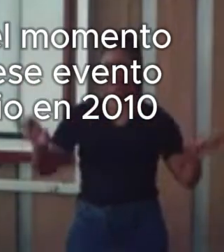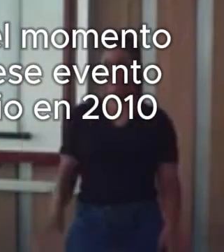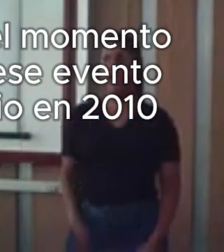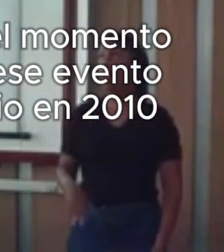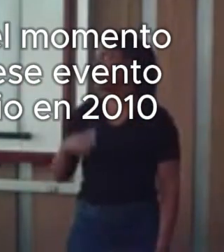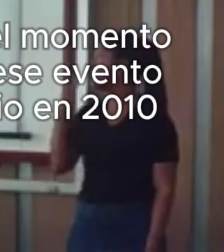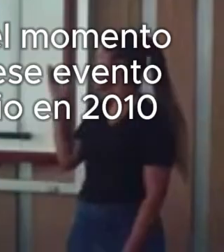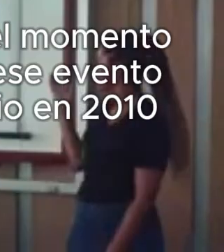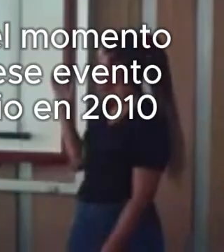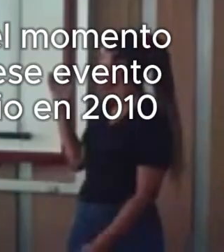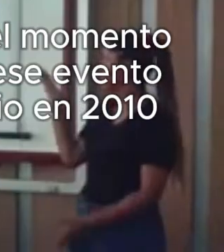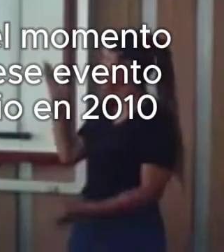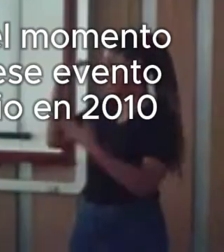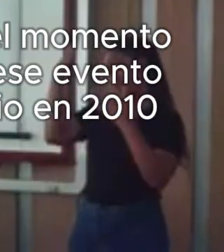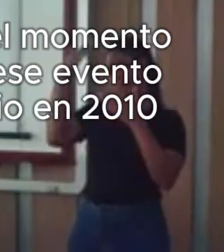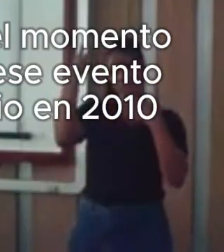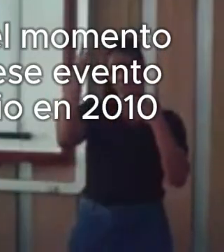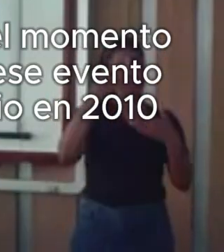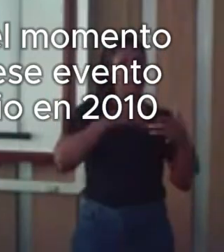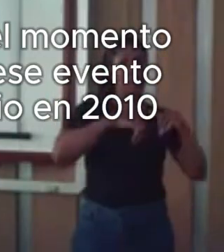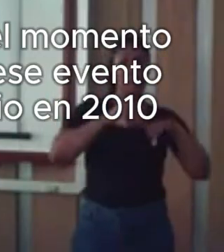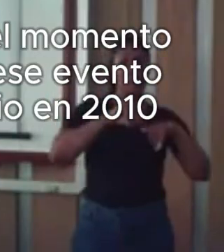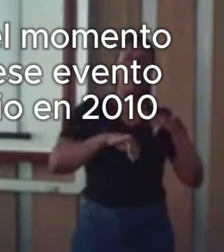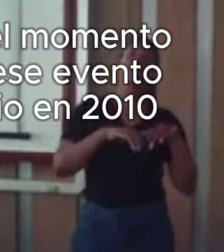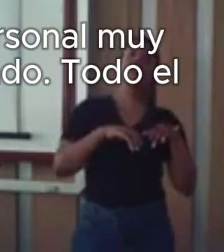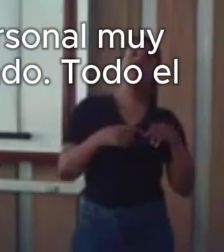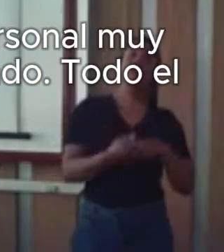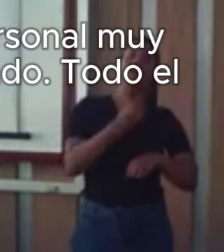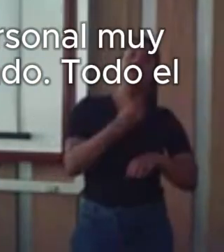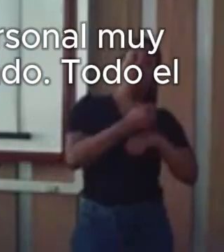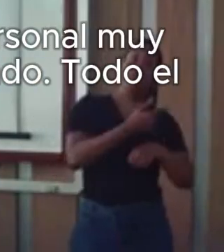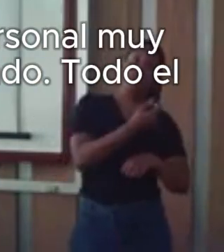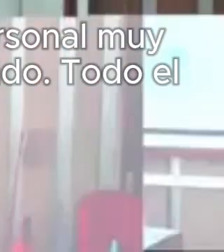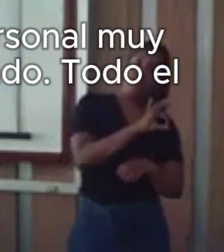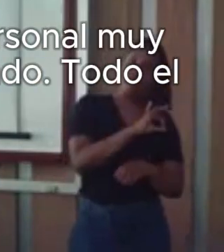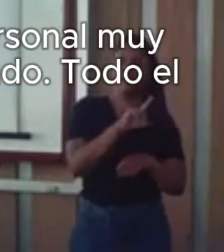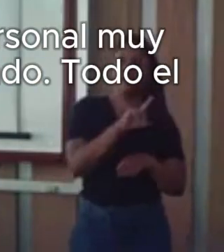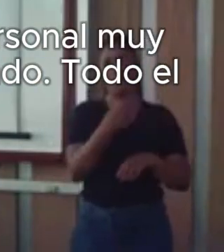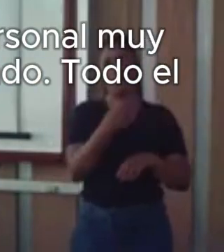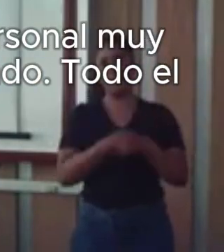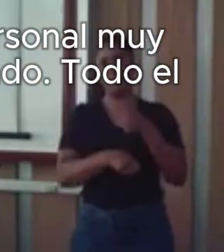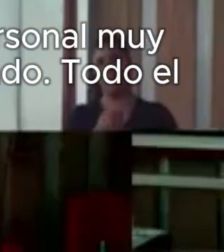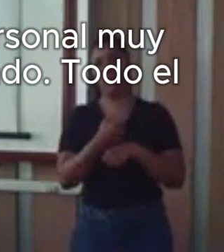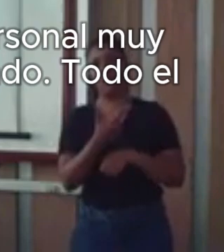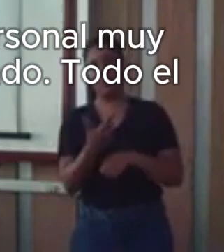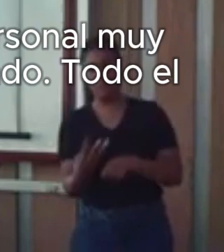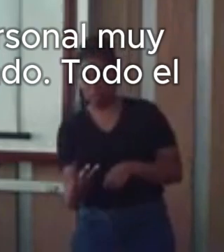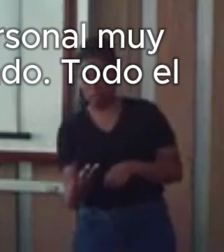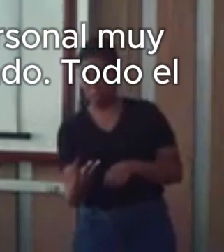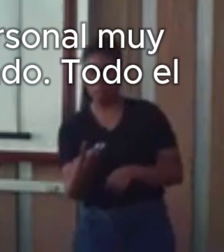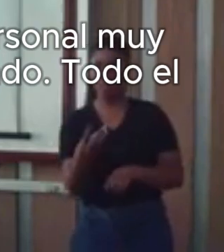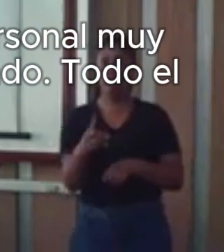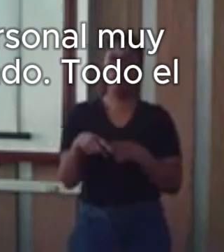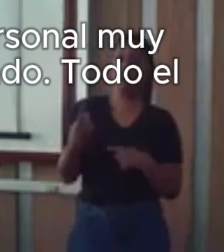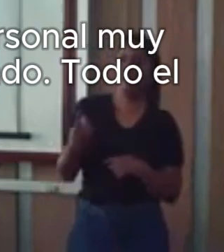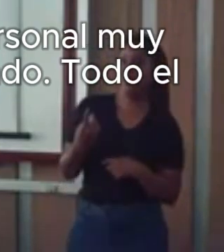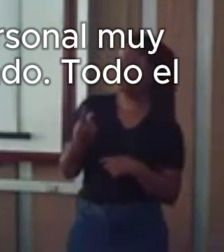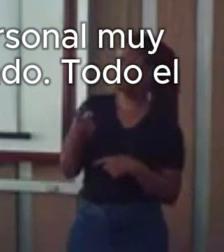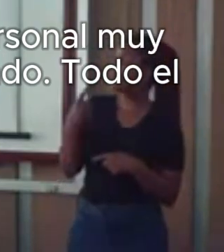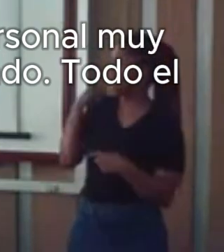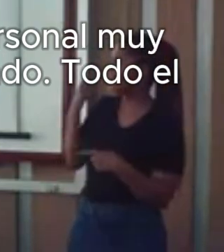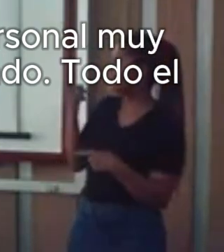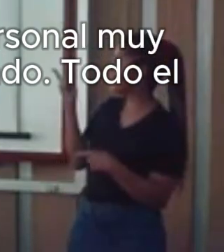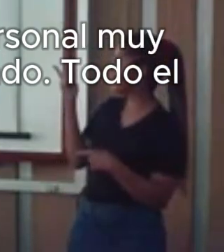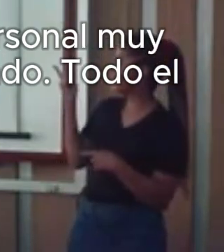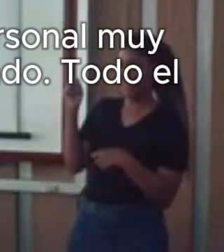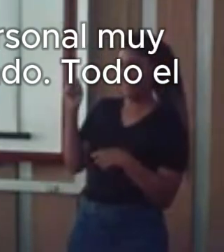os agradecimentos, nesse meu laboratório em 2010, o laboratório em 23. Você vê que o povo